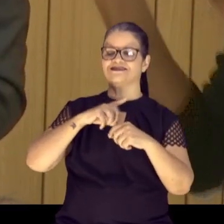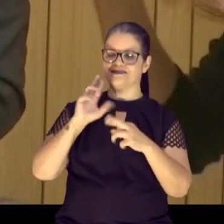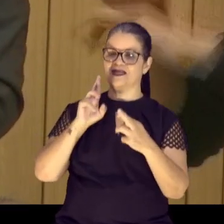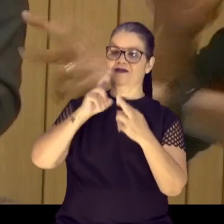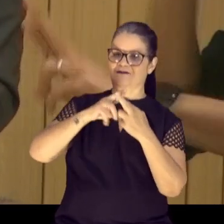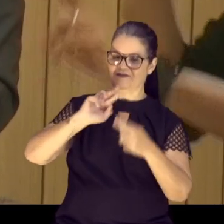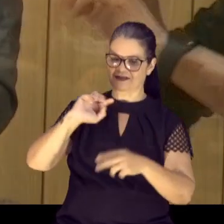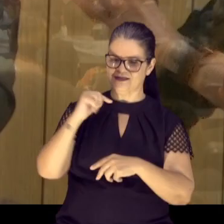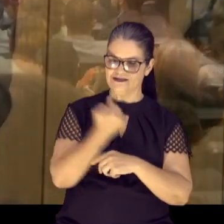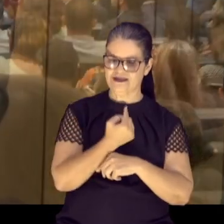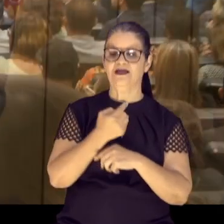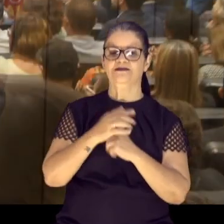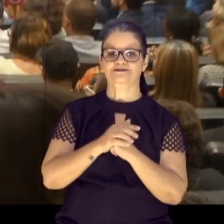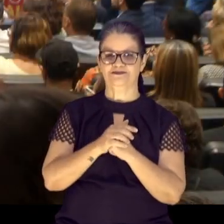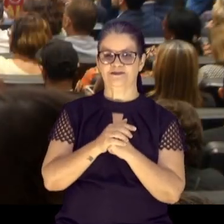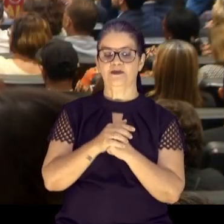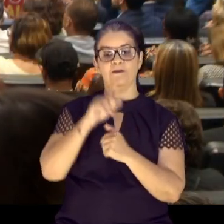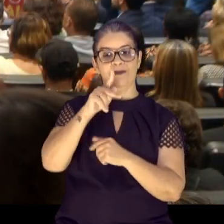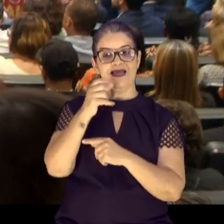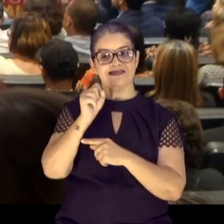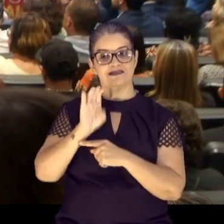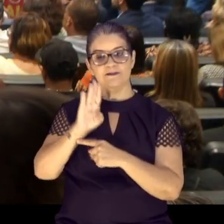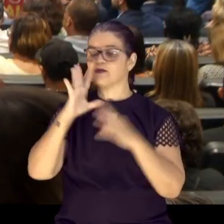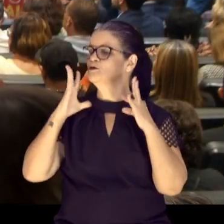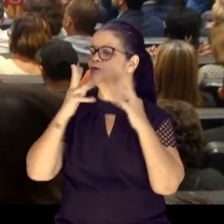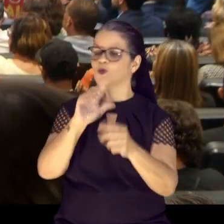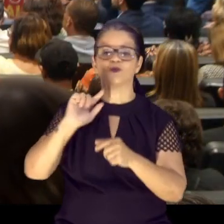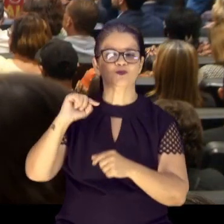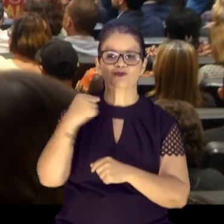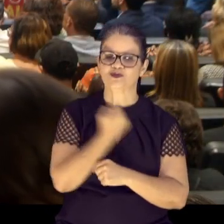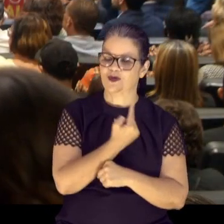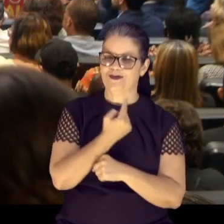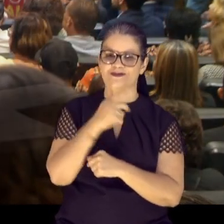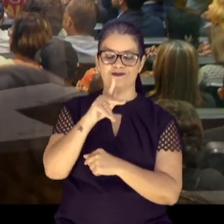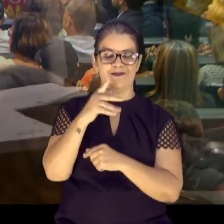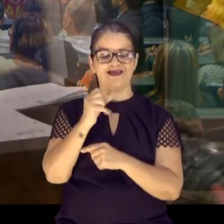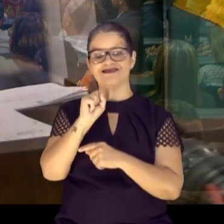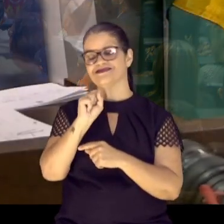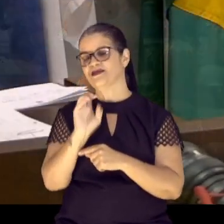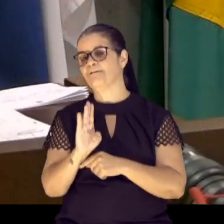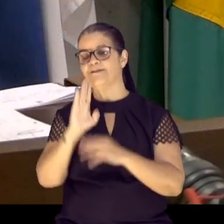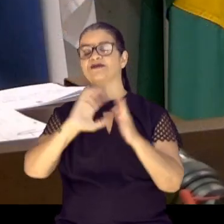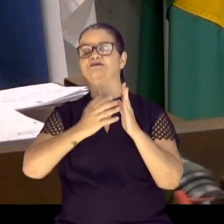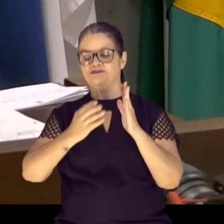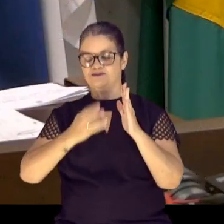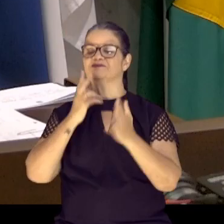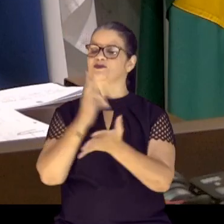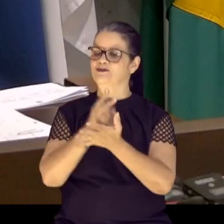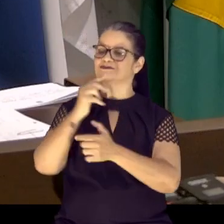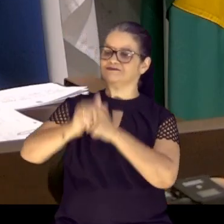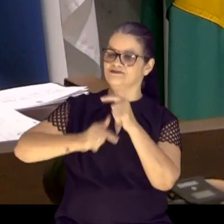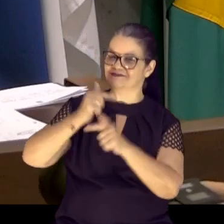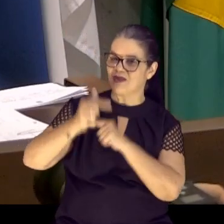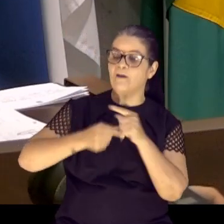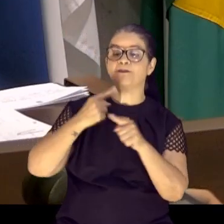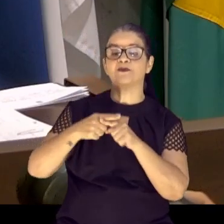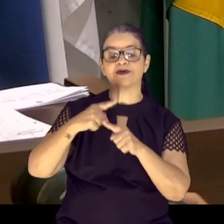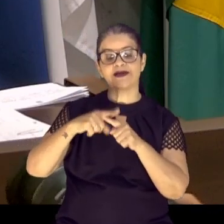diferenciar. O PSB somos todos nós. O PSB está vivo porque conta com